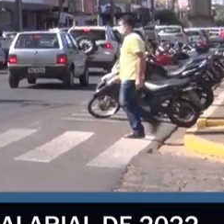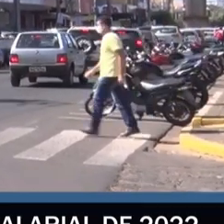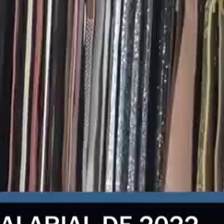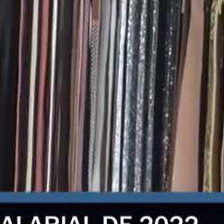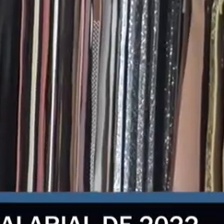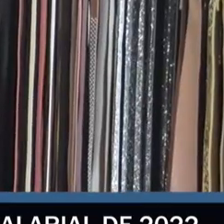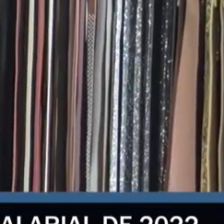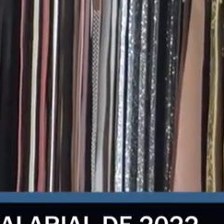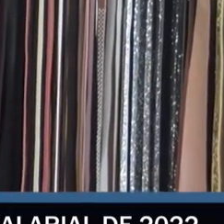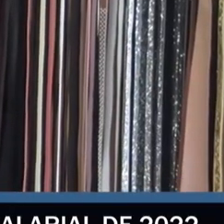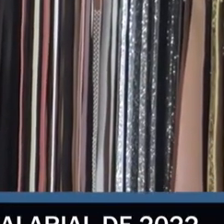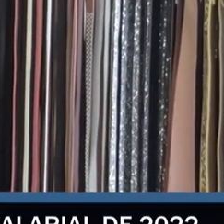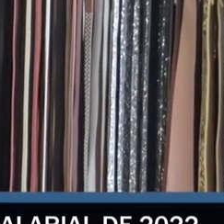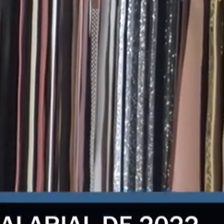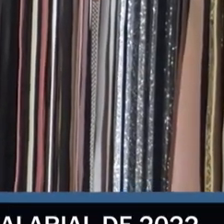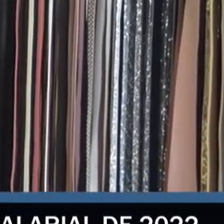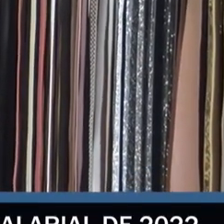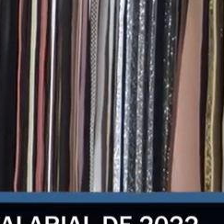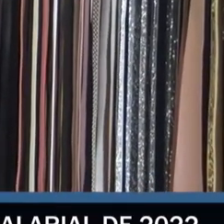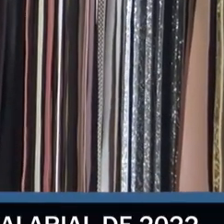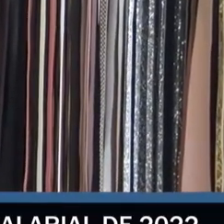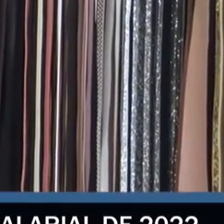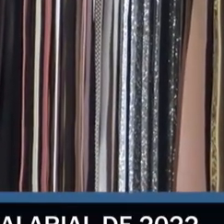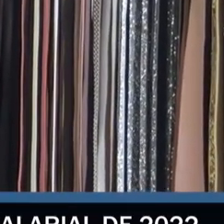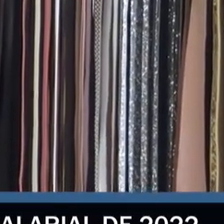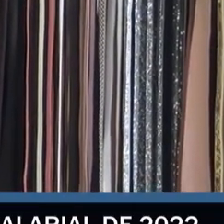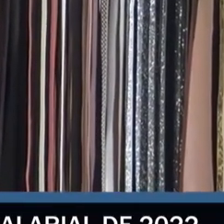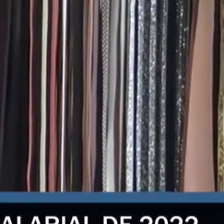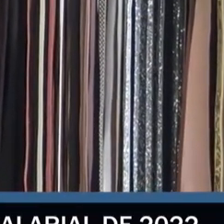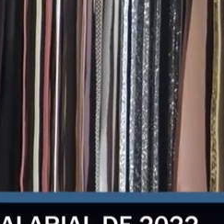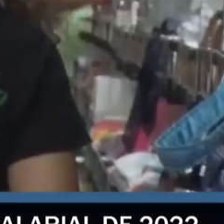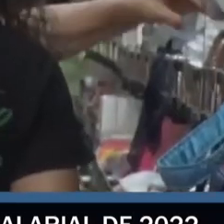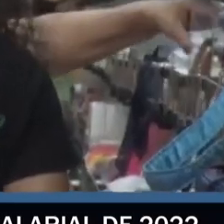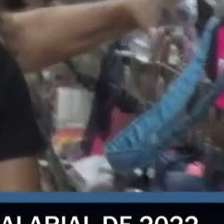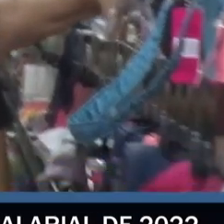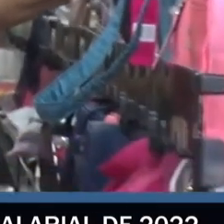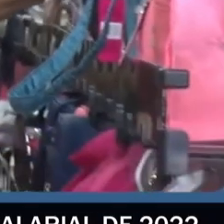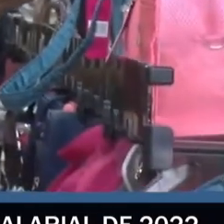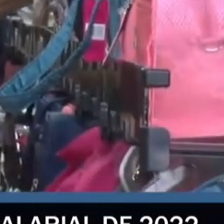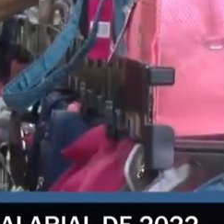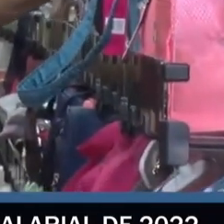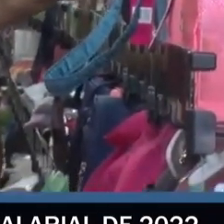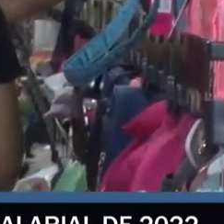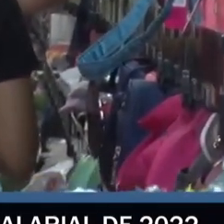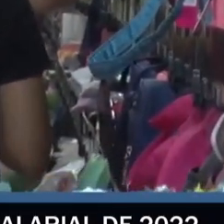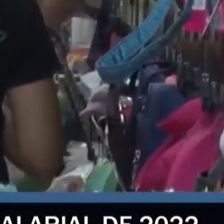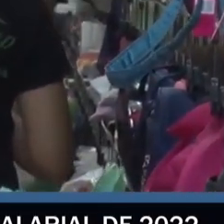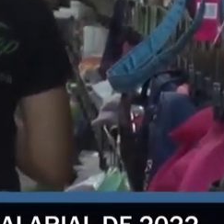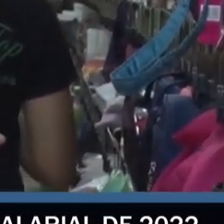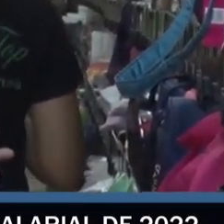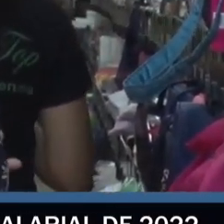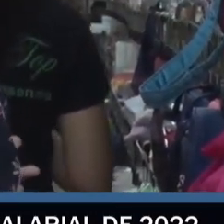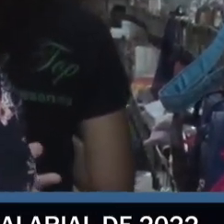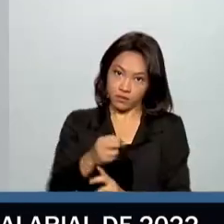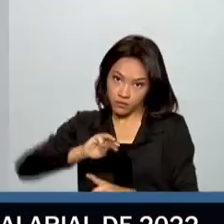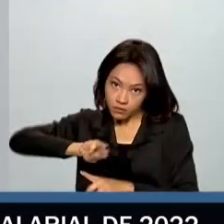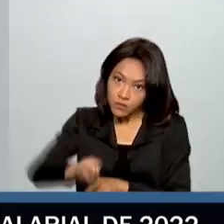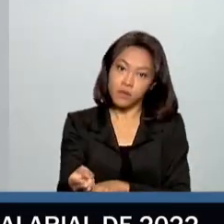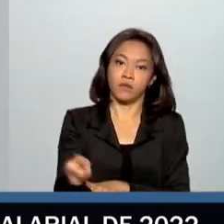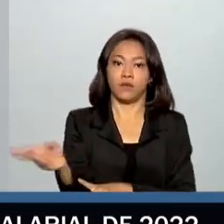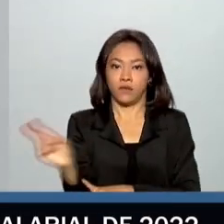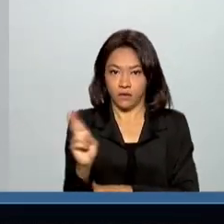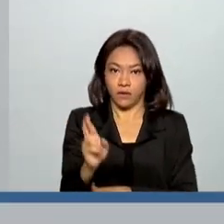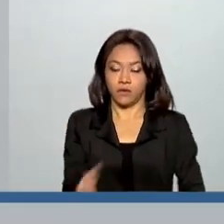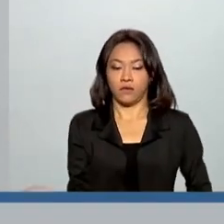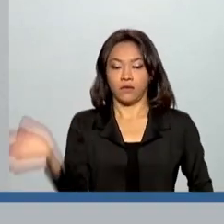do PASEP ocorre via crédito em conta para quem é correntista ou quem tem poupança no Banco do Brasil.